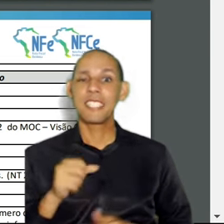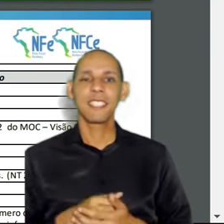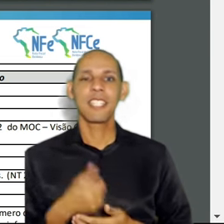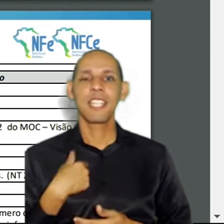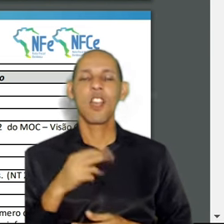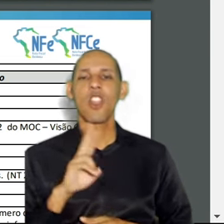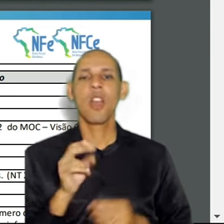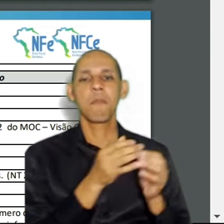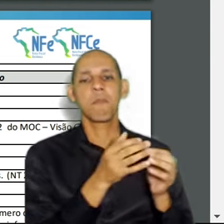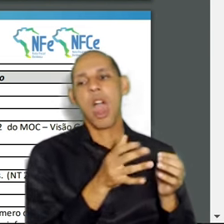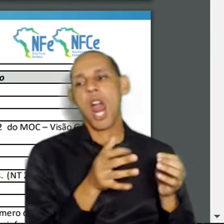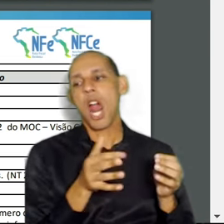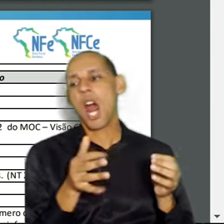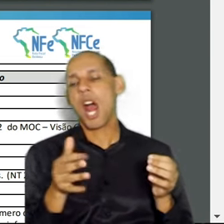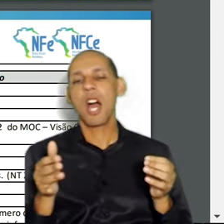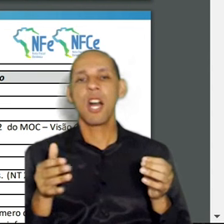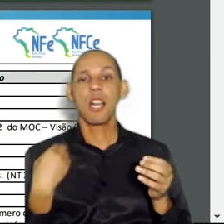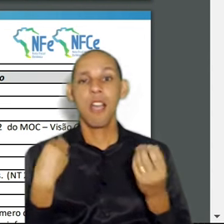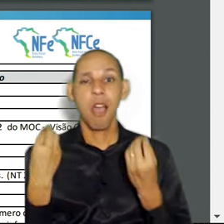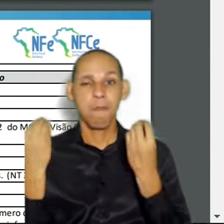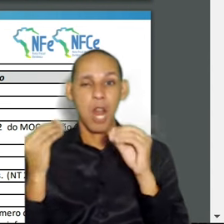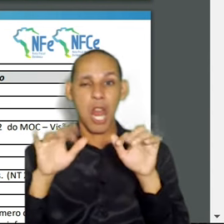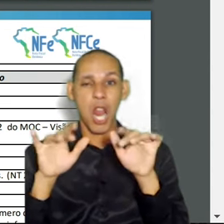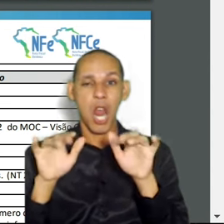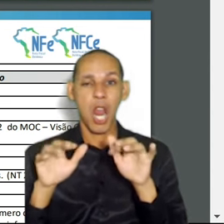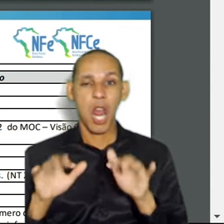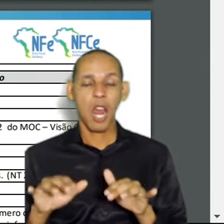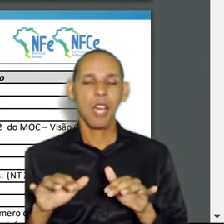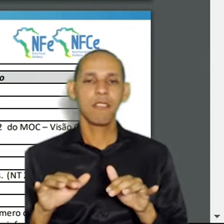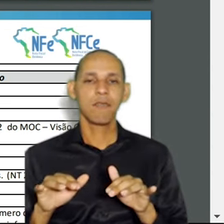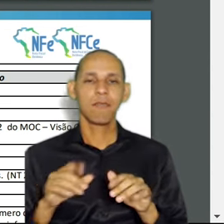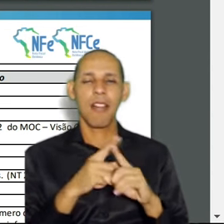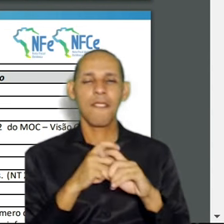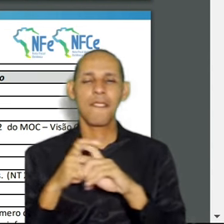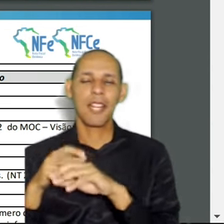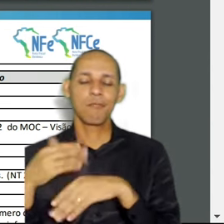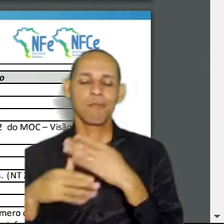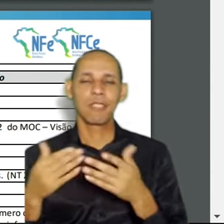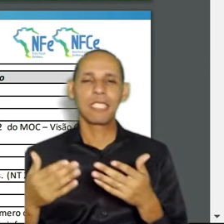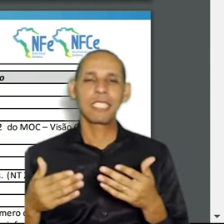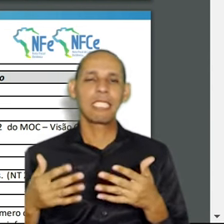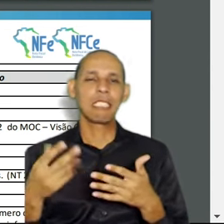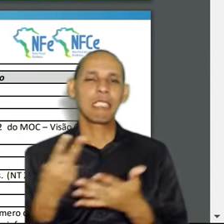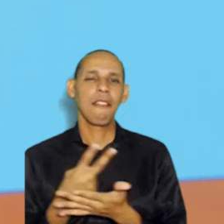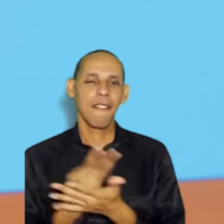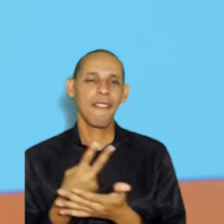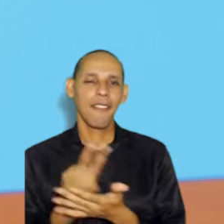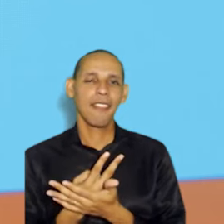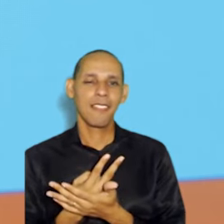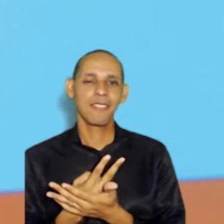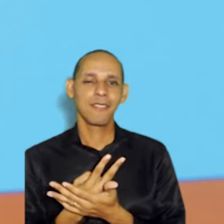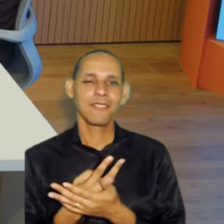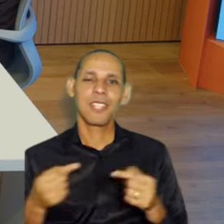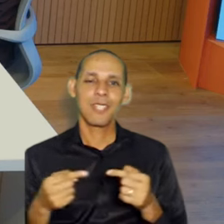transmitir e eu coloco aqui muitos muitos caracteres O que que a gente vai ter aquele erro de esquema isso já serve também pro